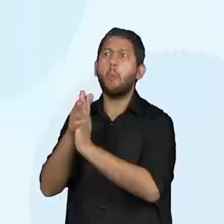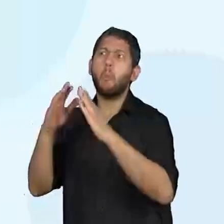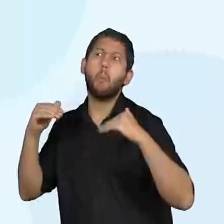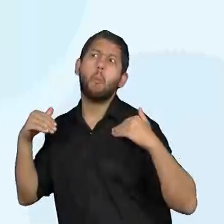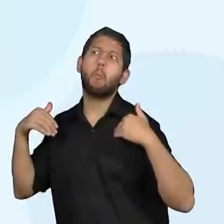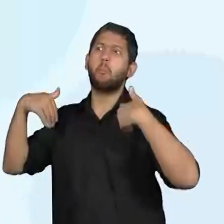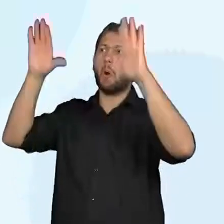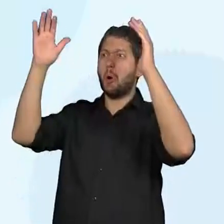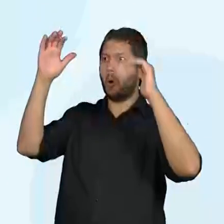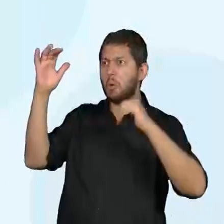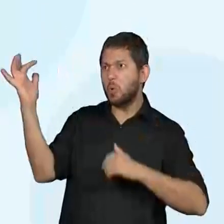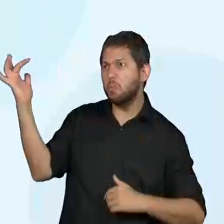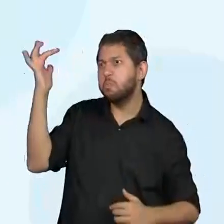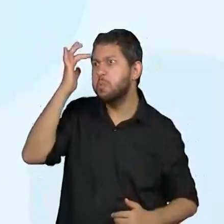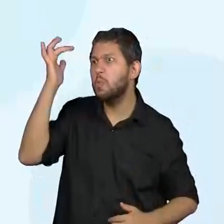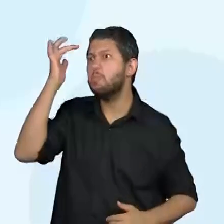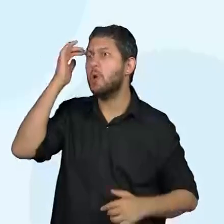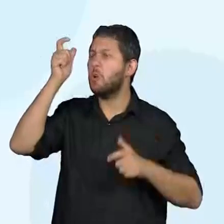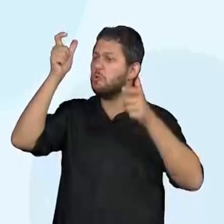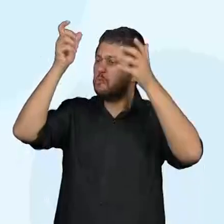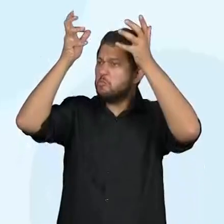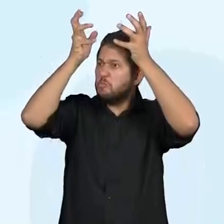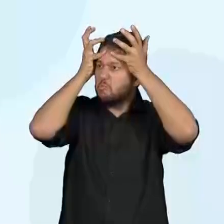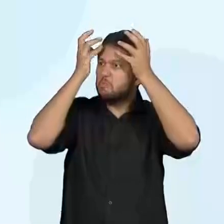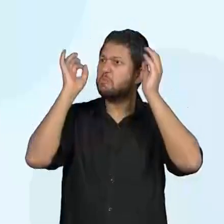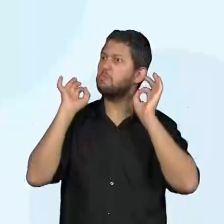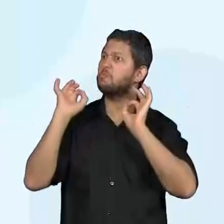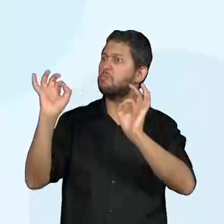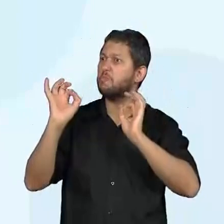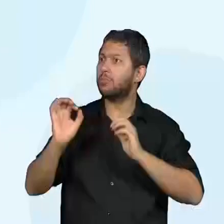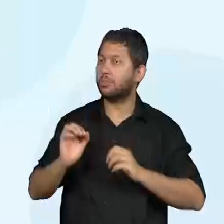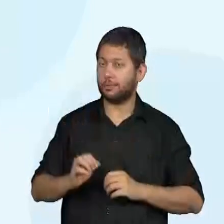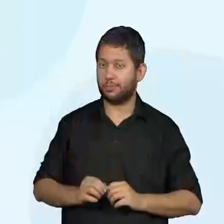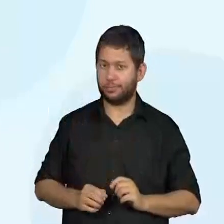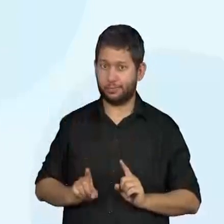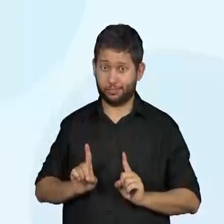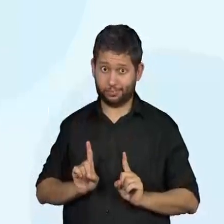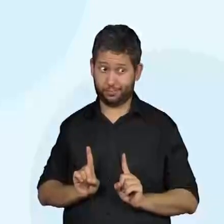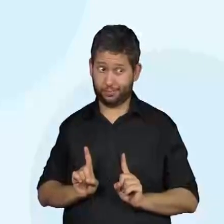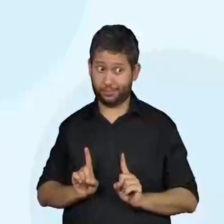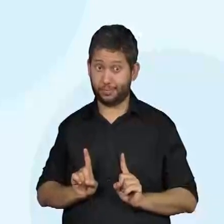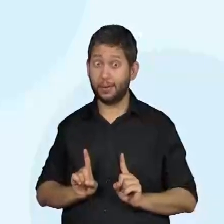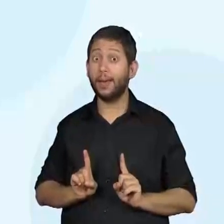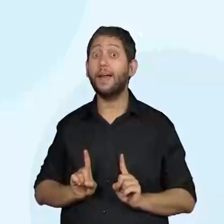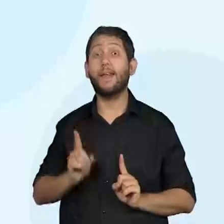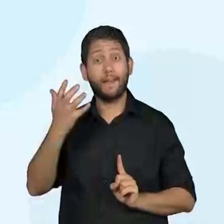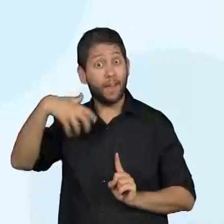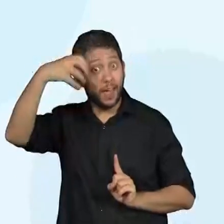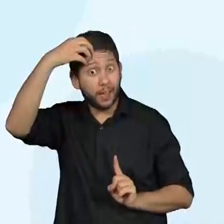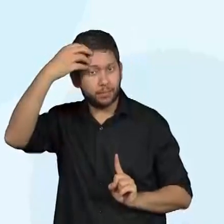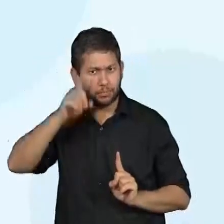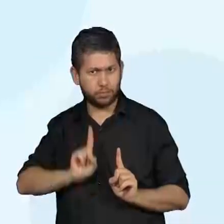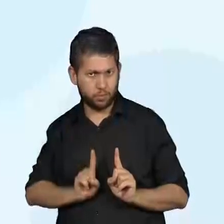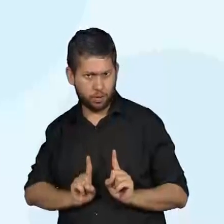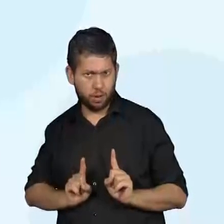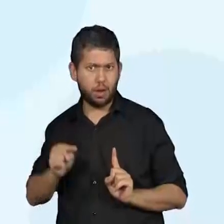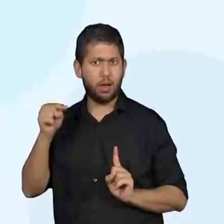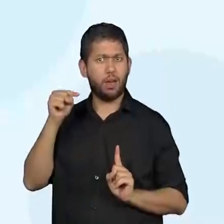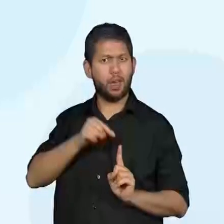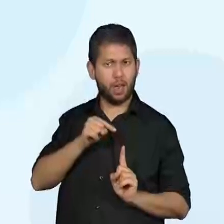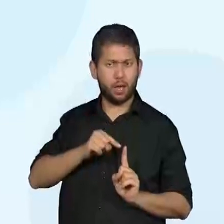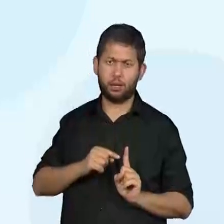gente sábia e culta. O outro, ponto. O outro, que gostava